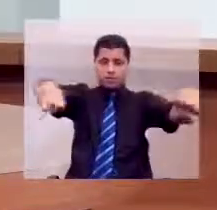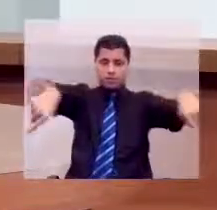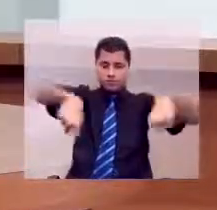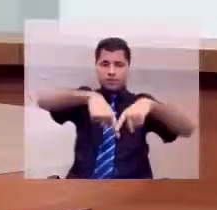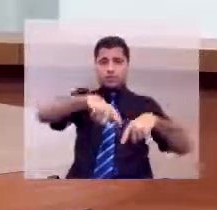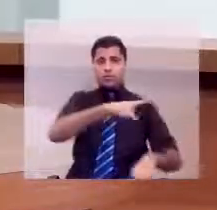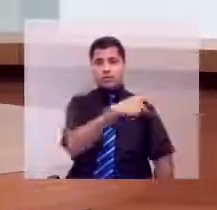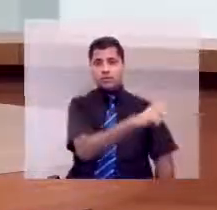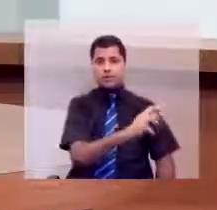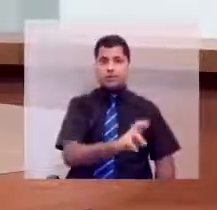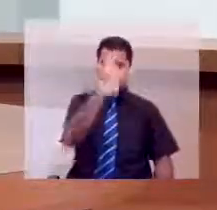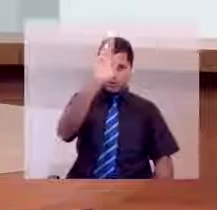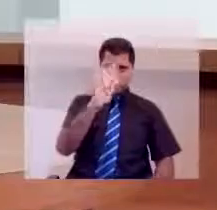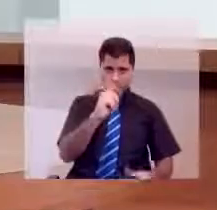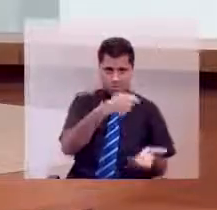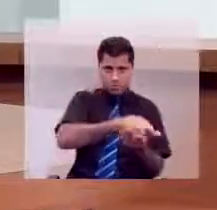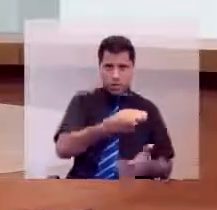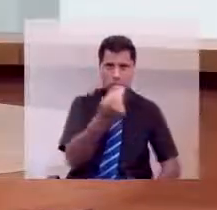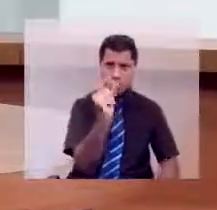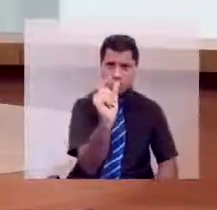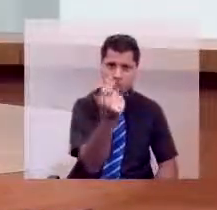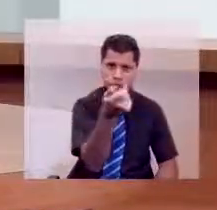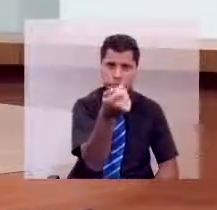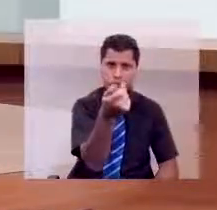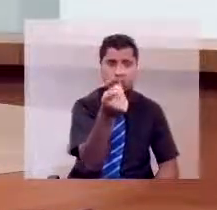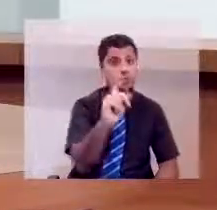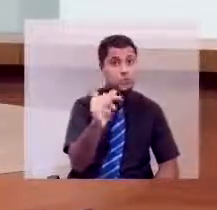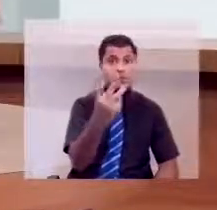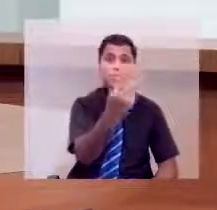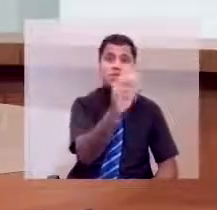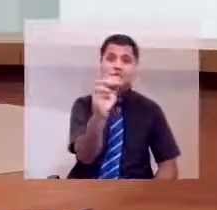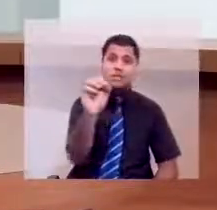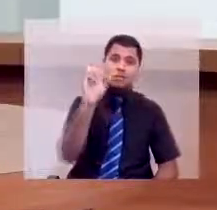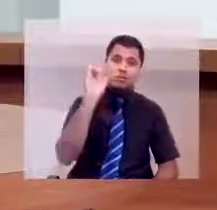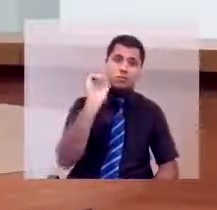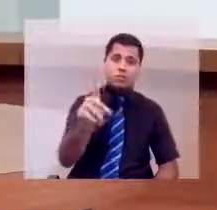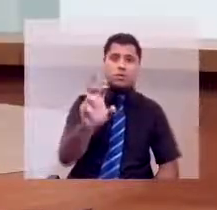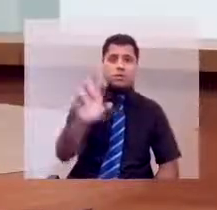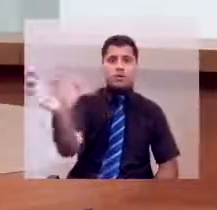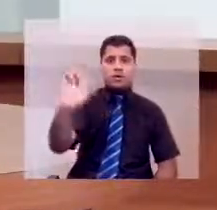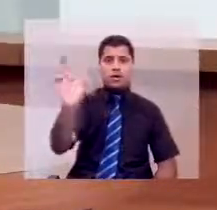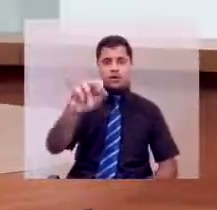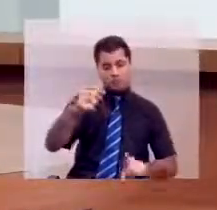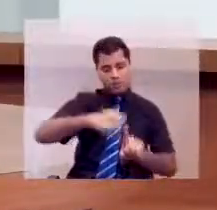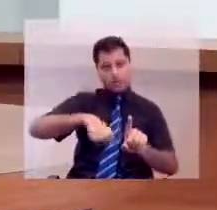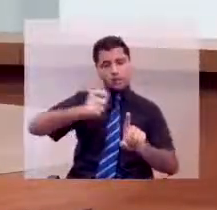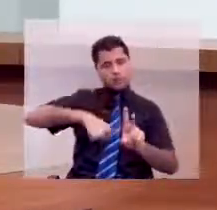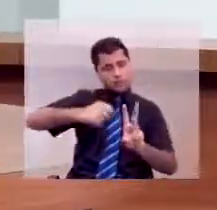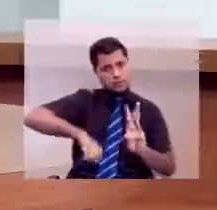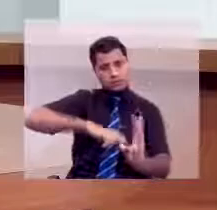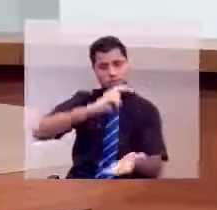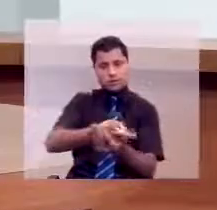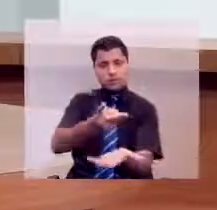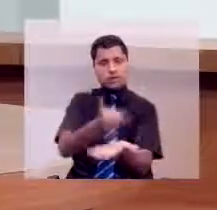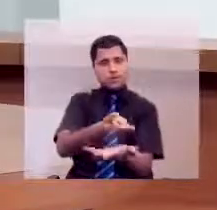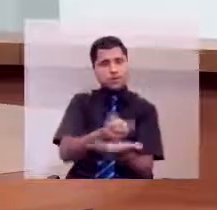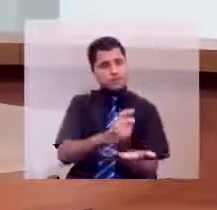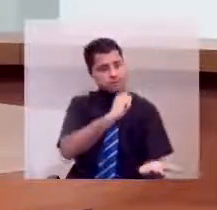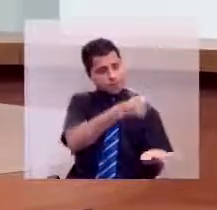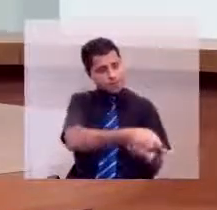pagamos pouco. Nós pagamos quase 300 mil reais por mês para estar lá. Então, há de se